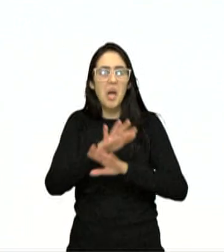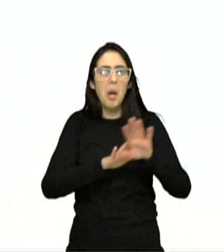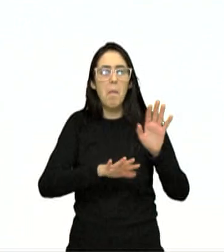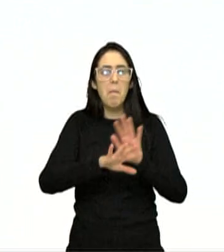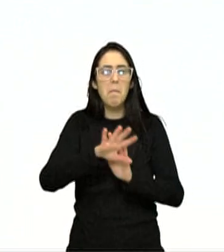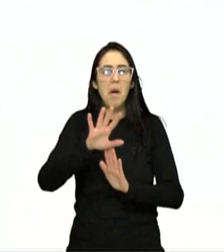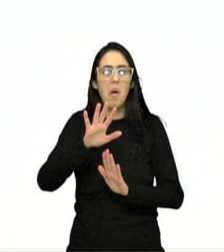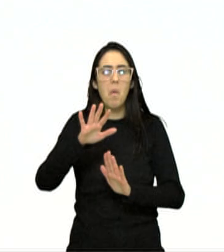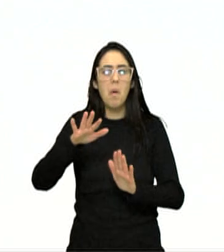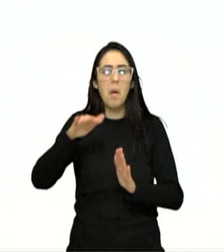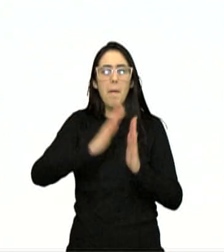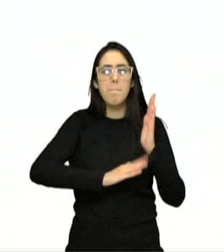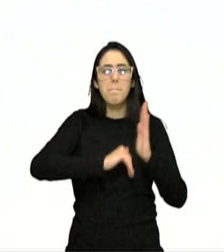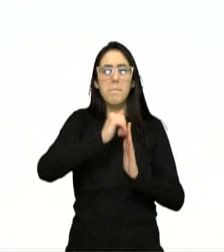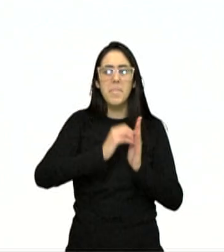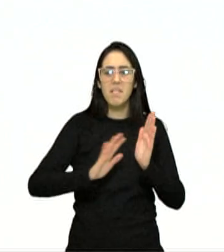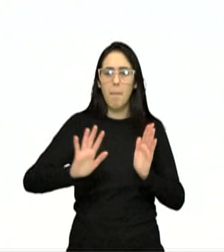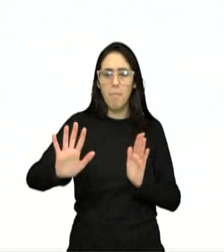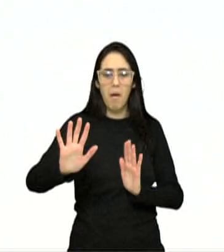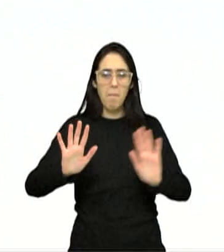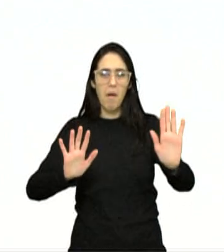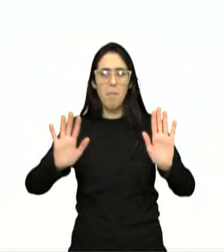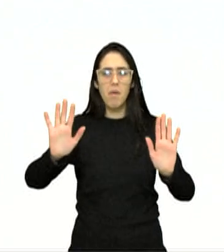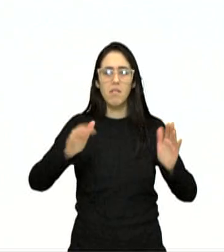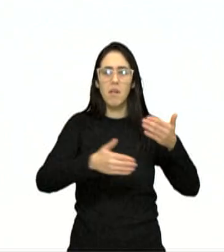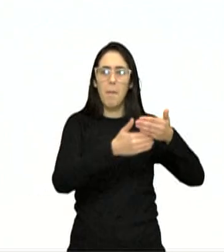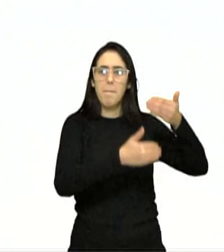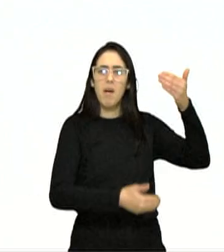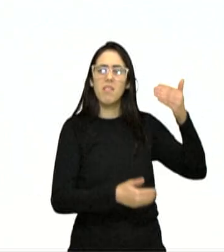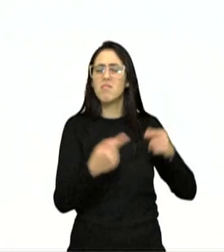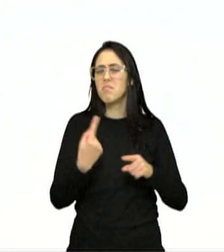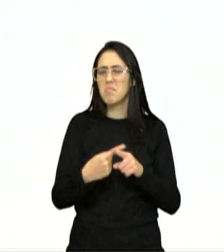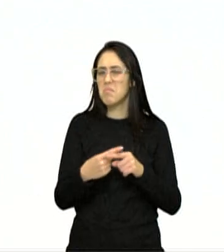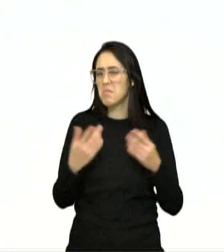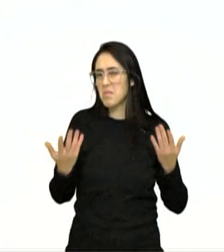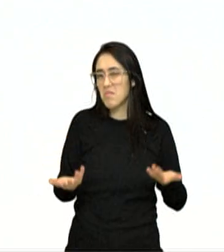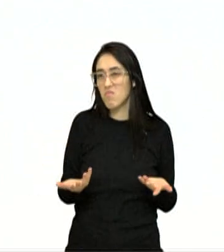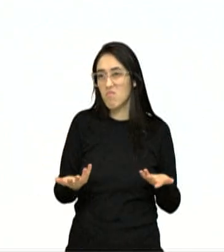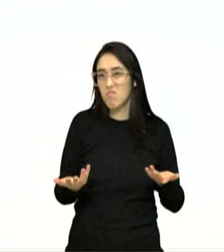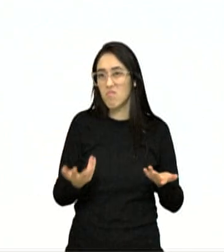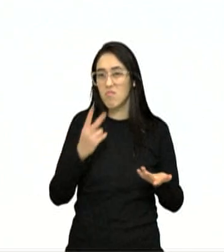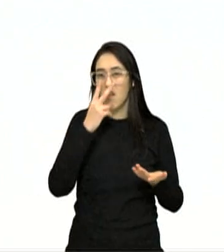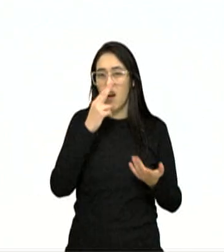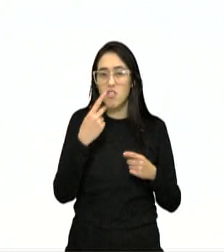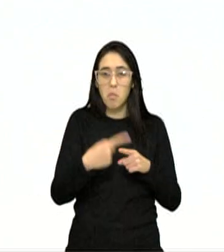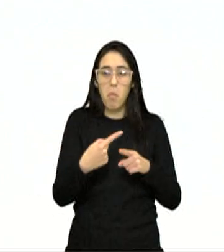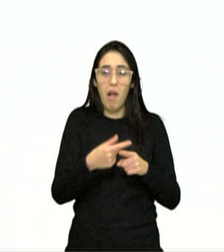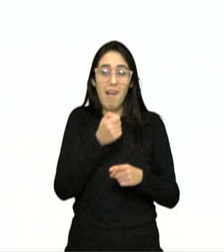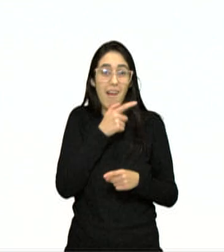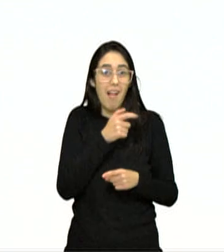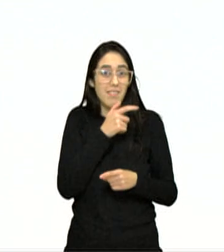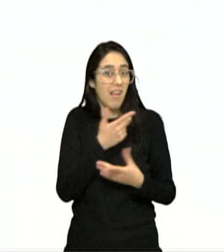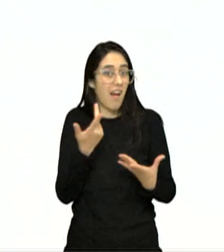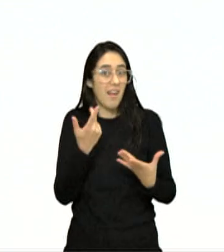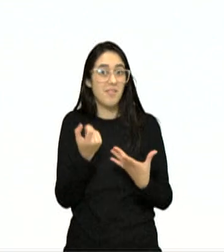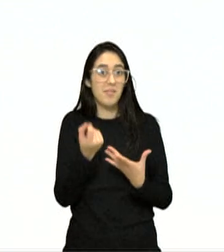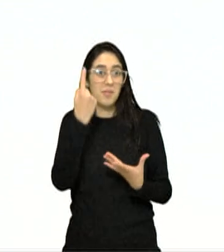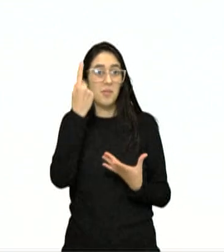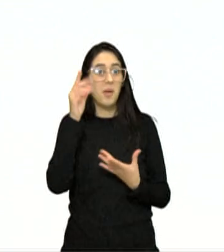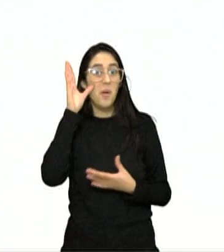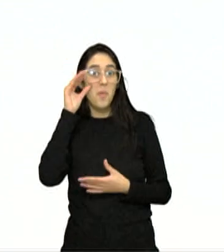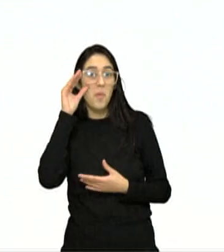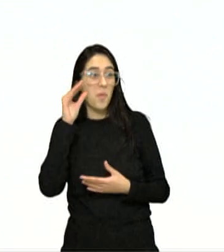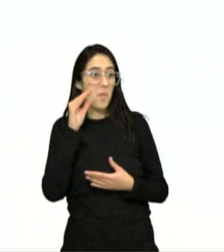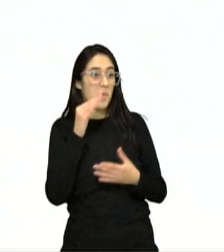imprimiram essas mãos, várias mãos, talvez por terem achado engraçado. Olha que curioso, conseguimos